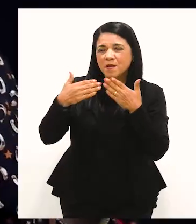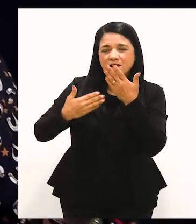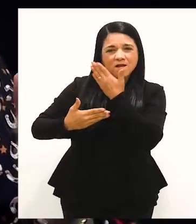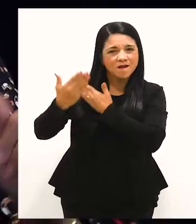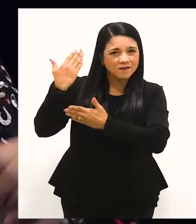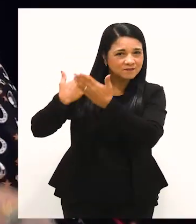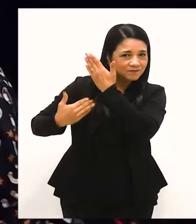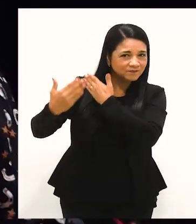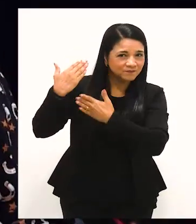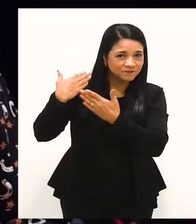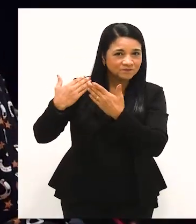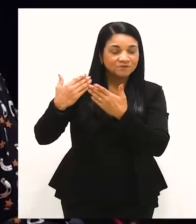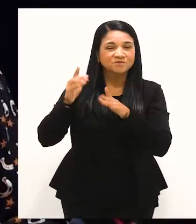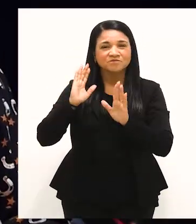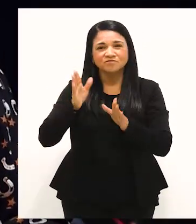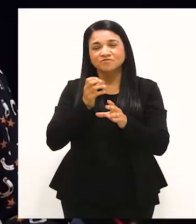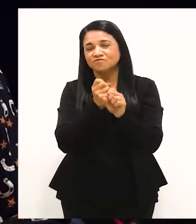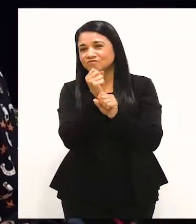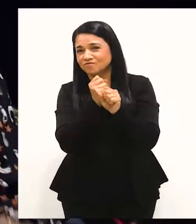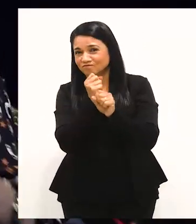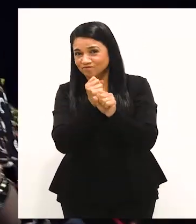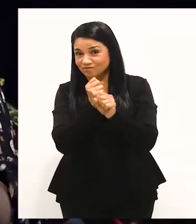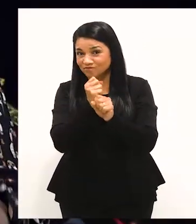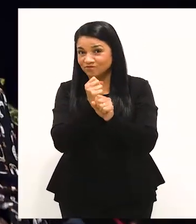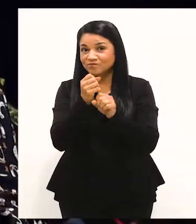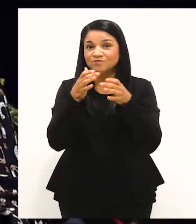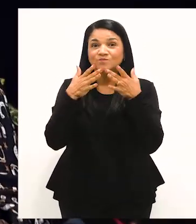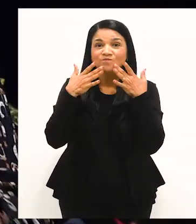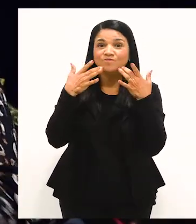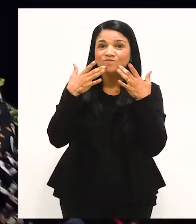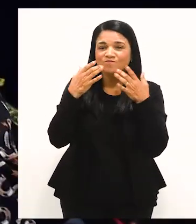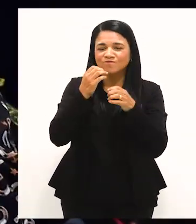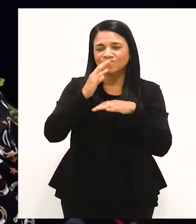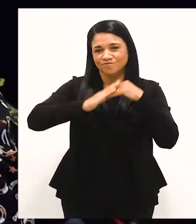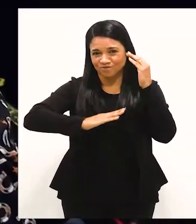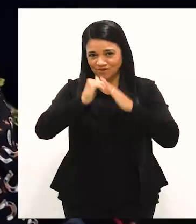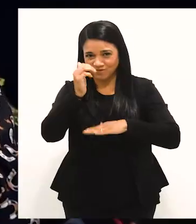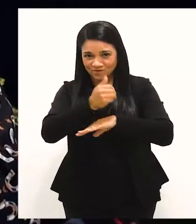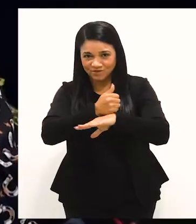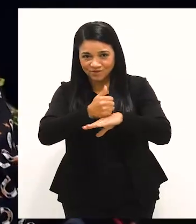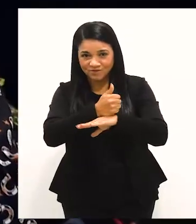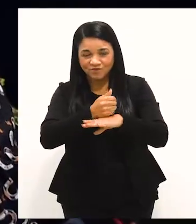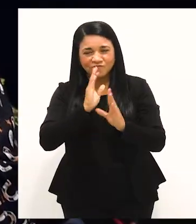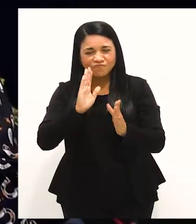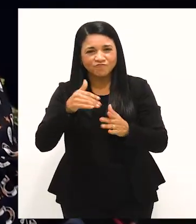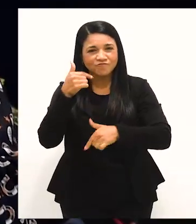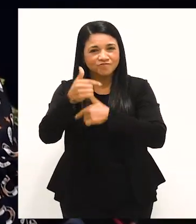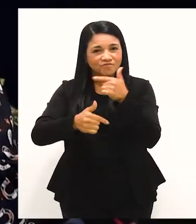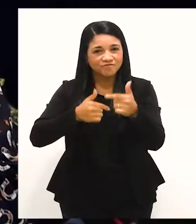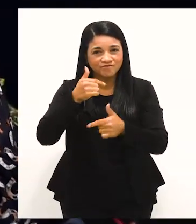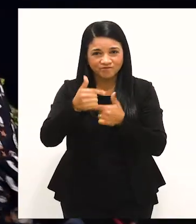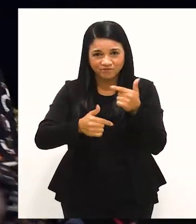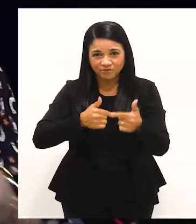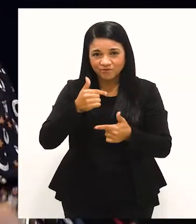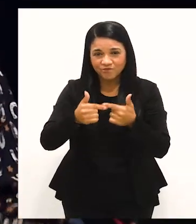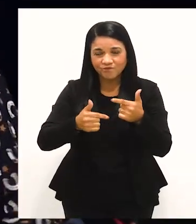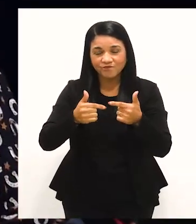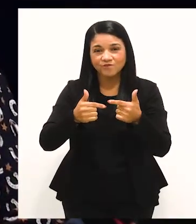atrás, né? Você já tem muitos anos dessa carreira, há muitos anos você trabalha